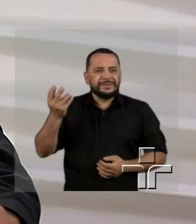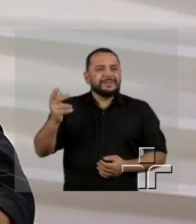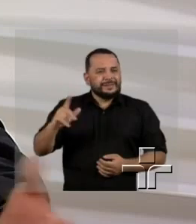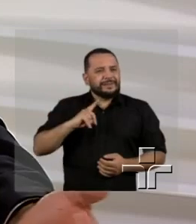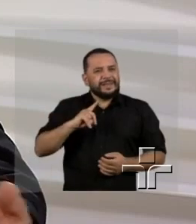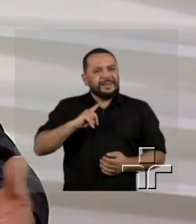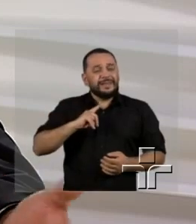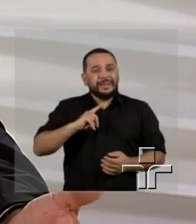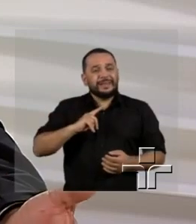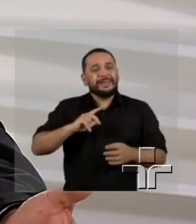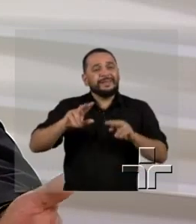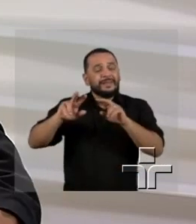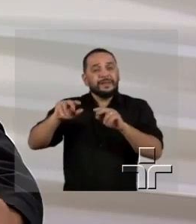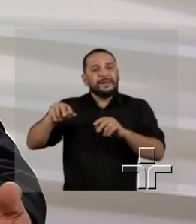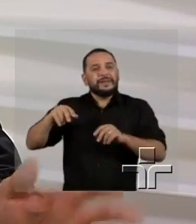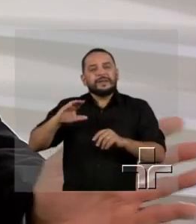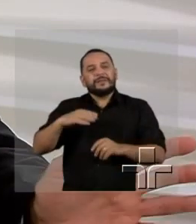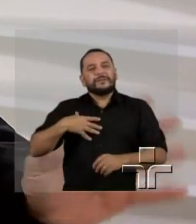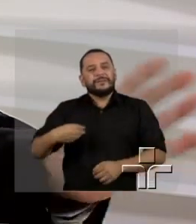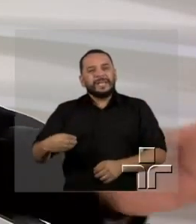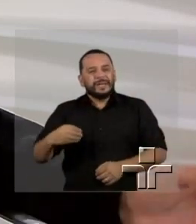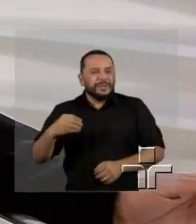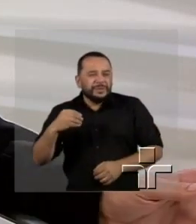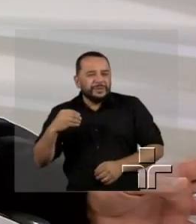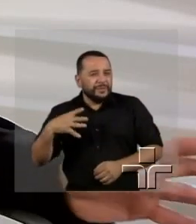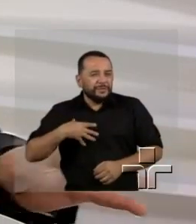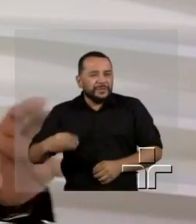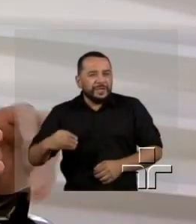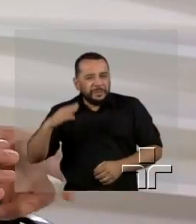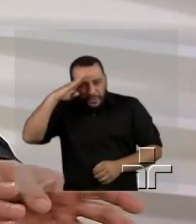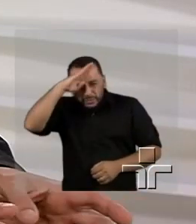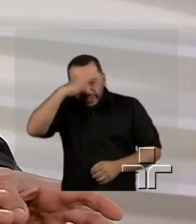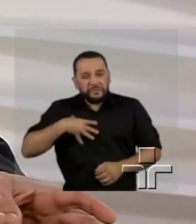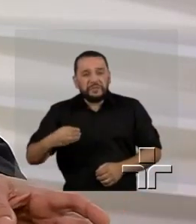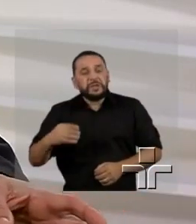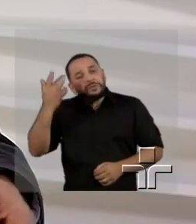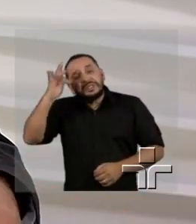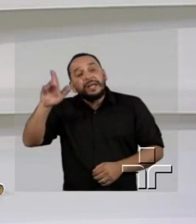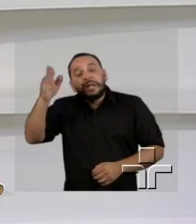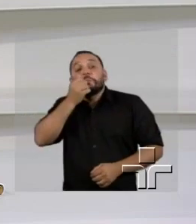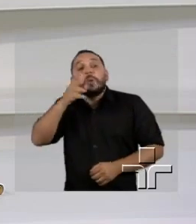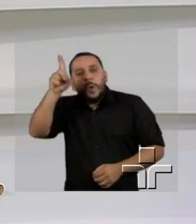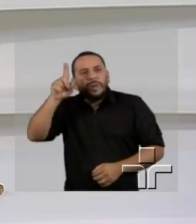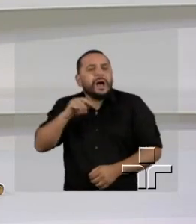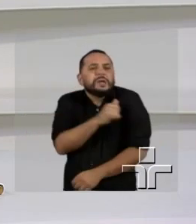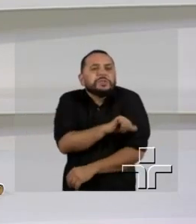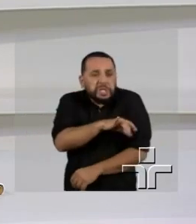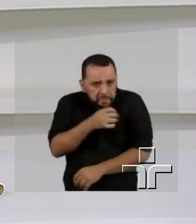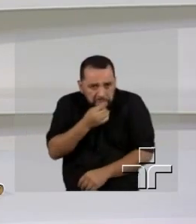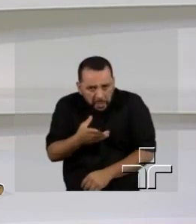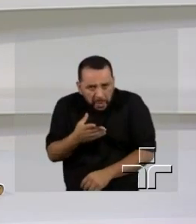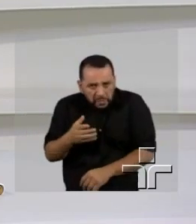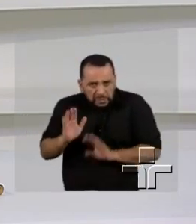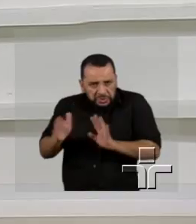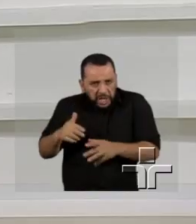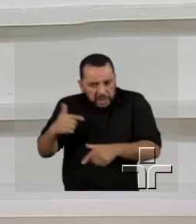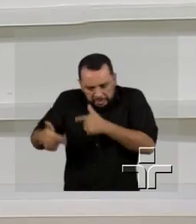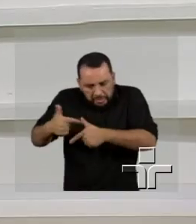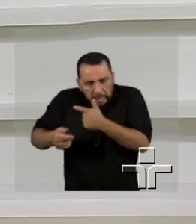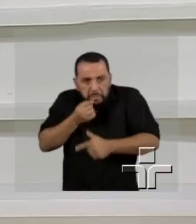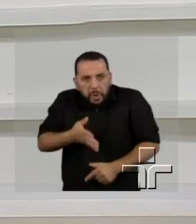assim: é uma excelente estratégia para que as forças de segurança pública possam se dispor a aprender mais sobre a